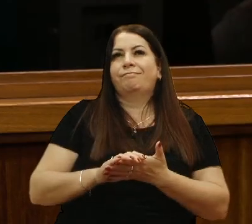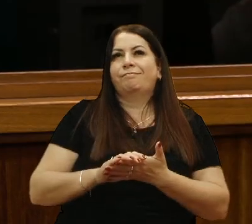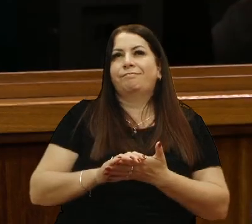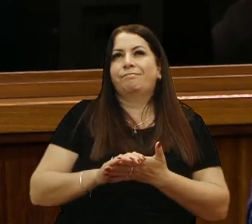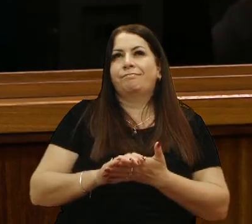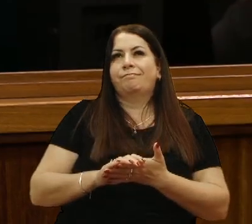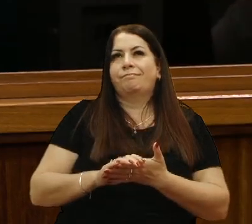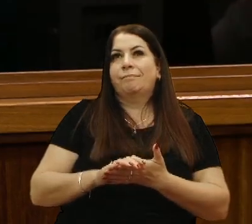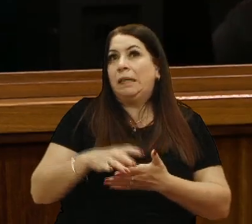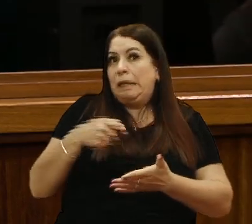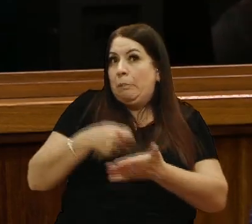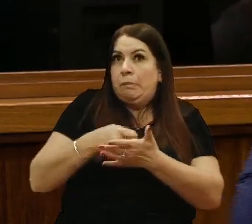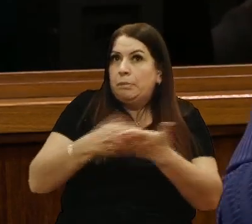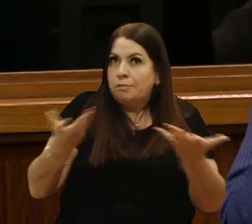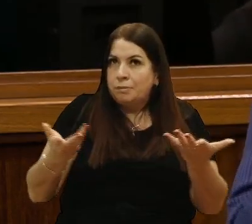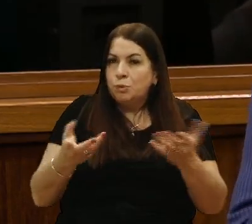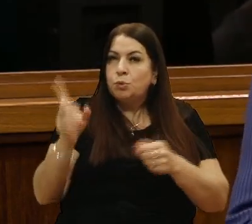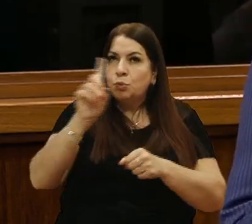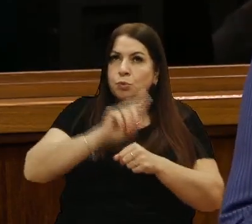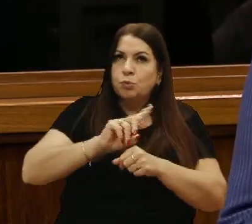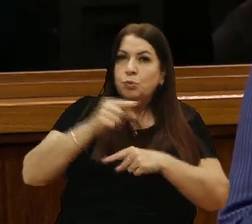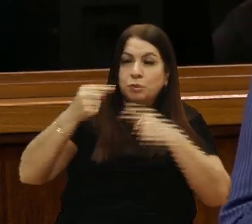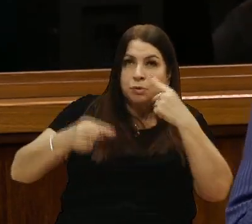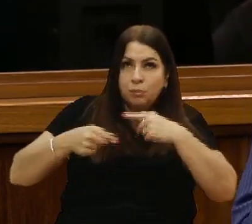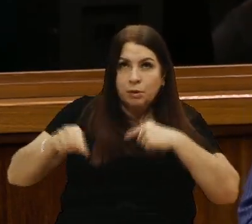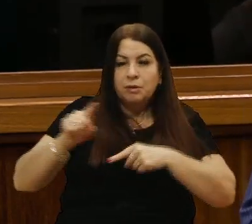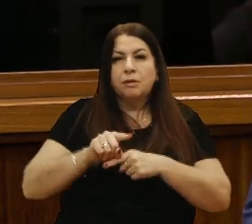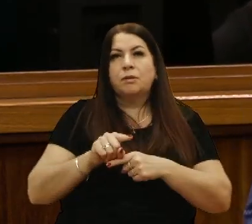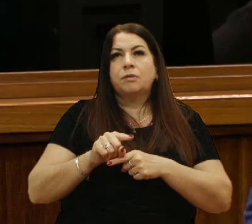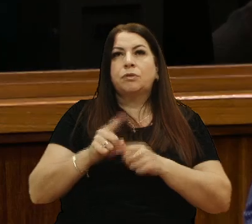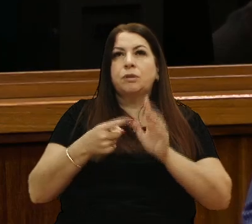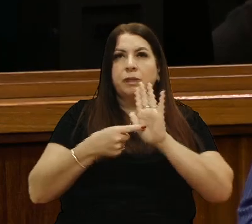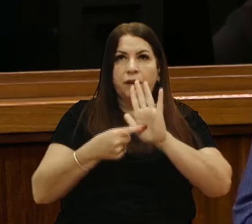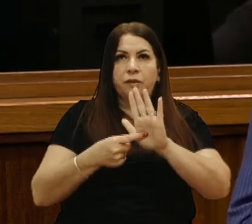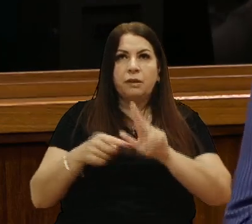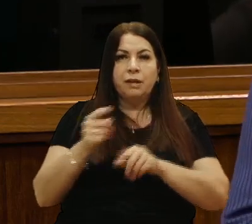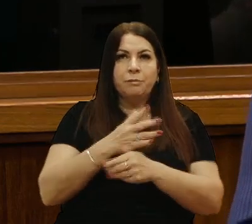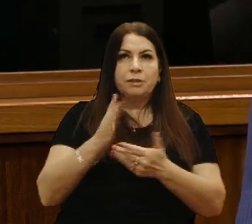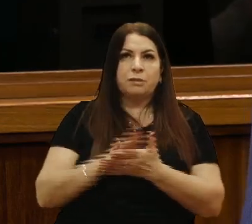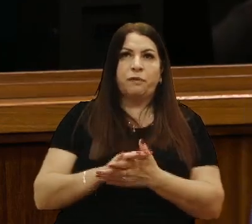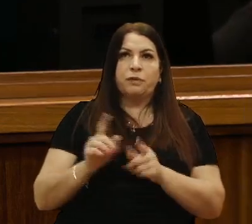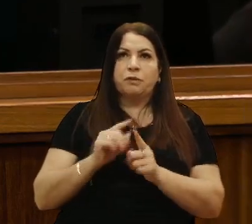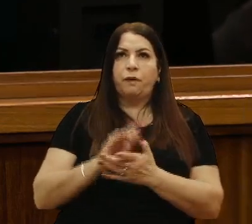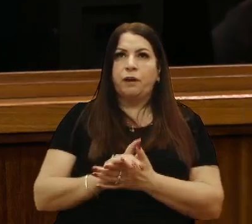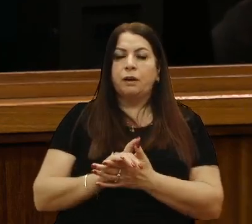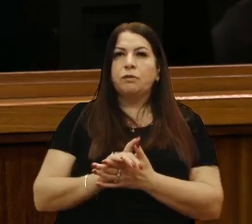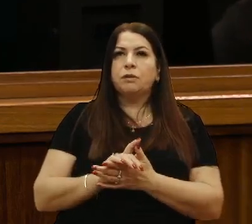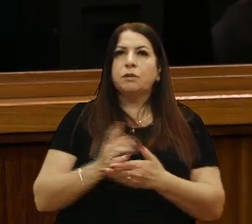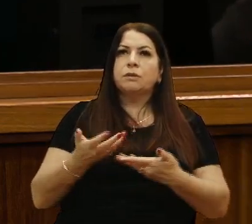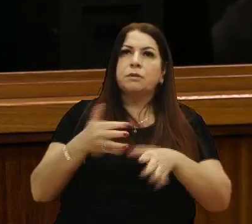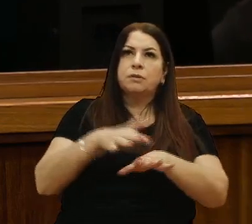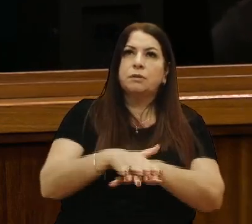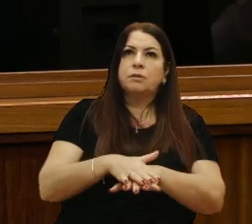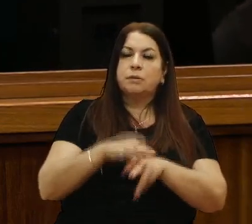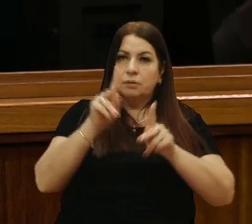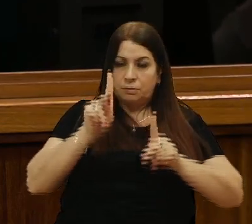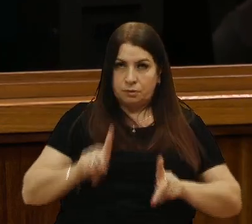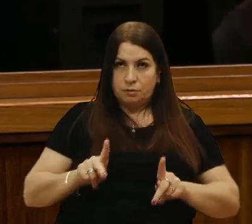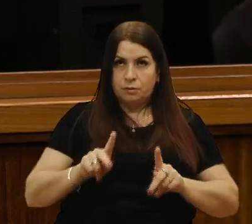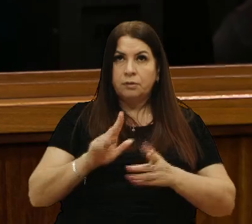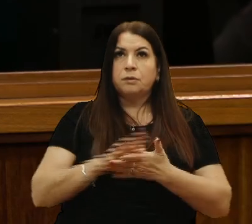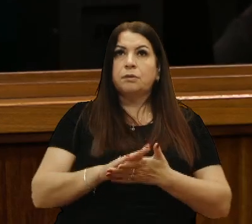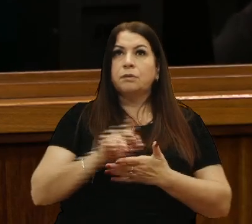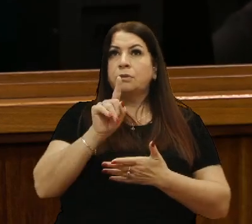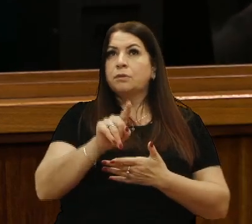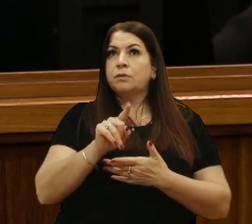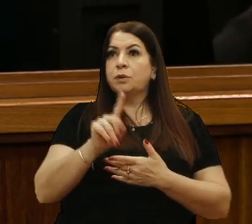na marra. Então, um dia que debata isso, um dia que mostre que mais do que incluir aquela pessoa, é